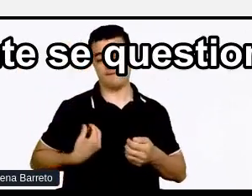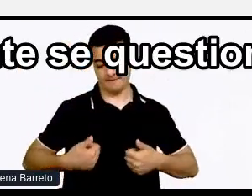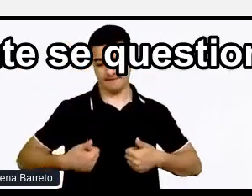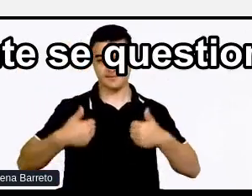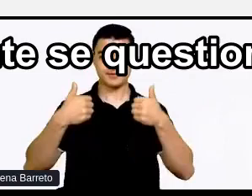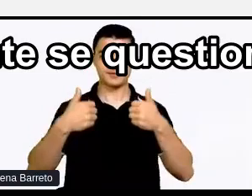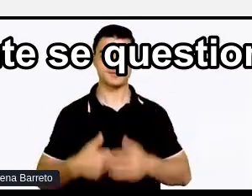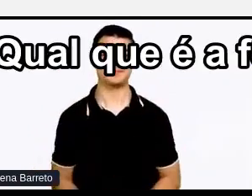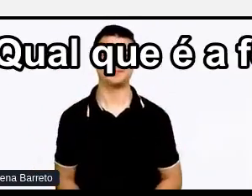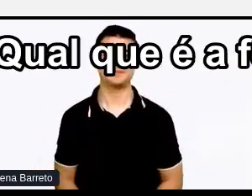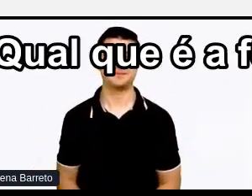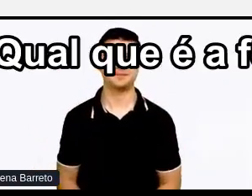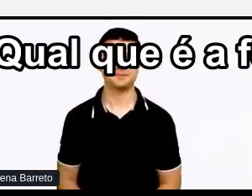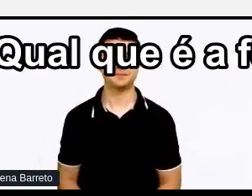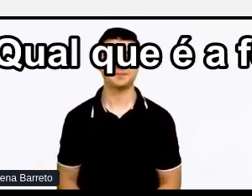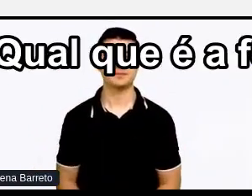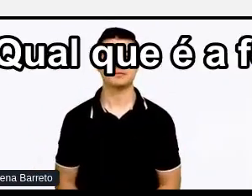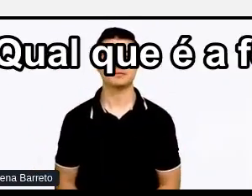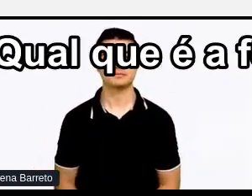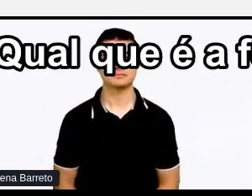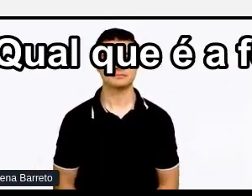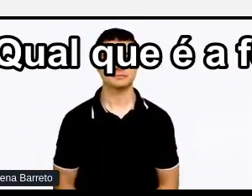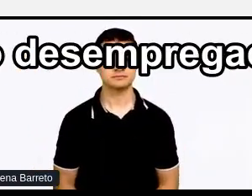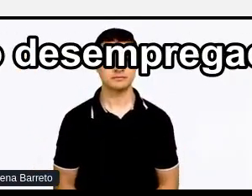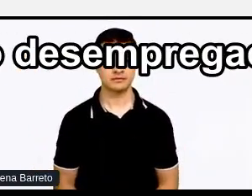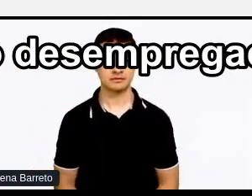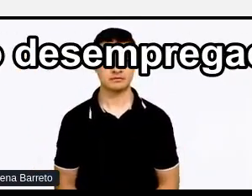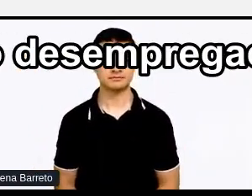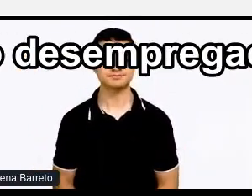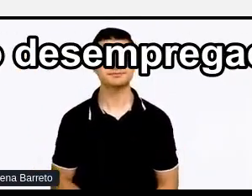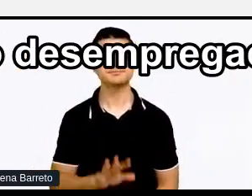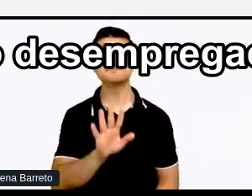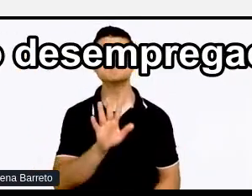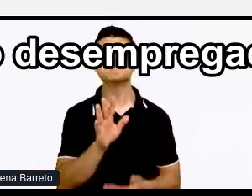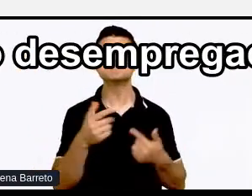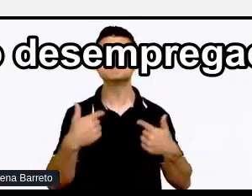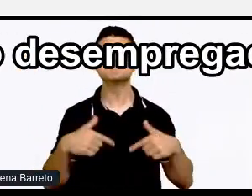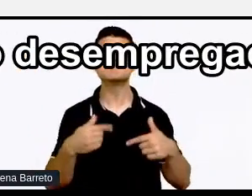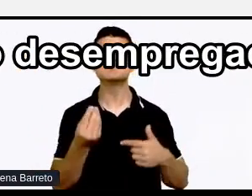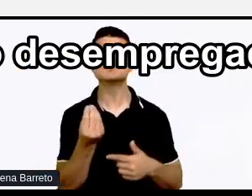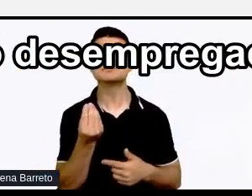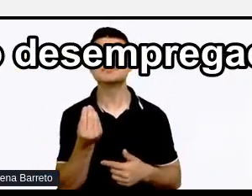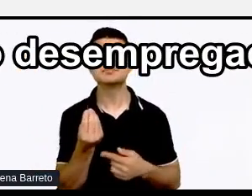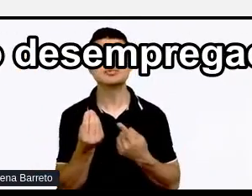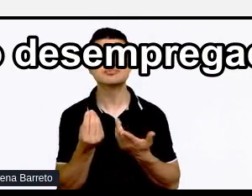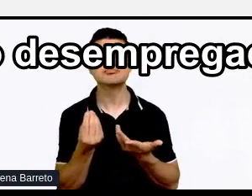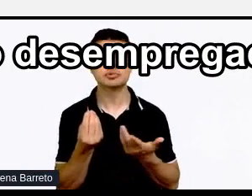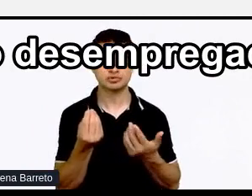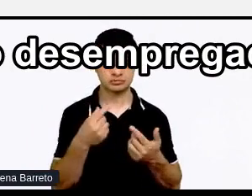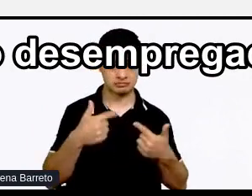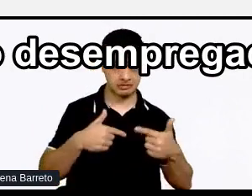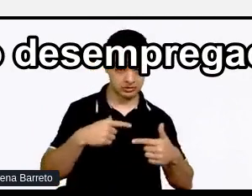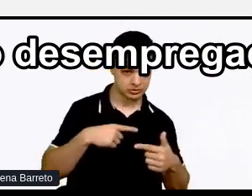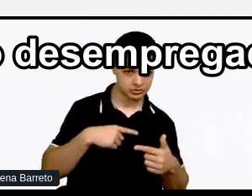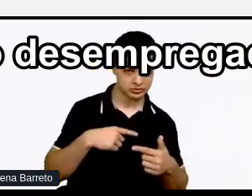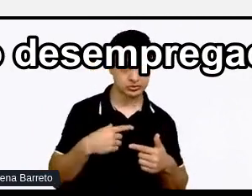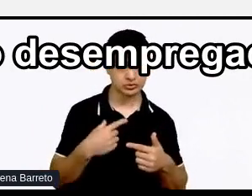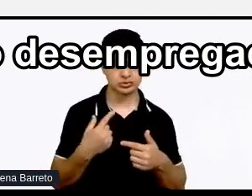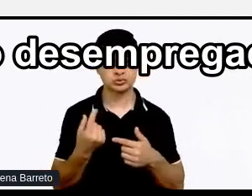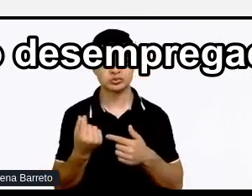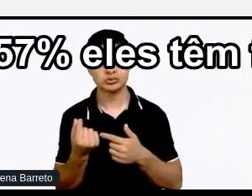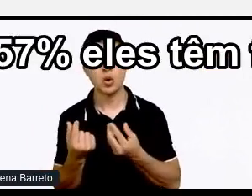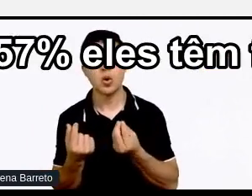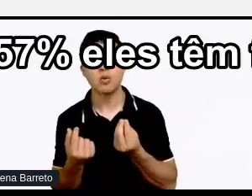questiona com alguns números, né? Qual que é a fonte de renda? Os refugiados eles estão desempregados, empregados, mais